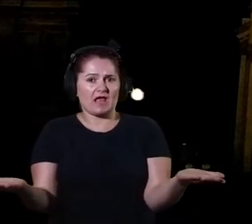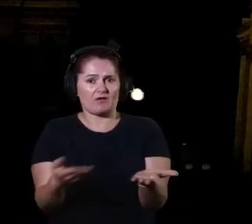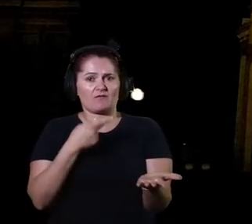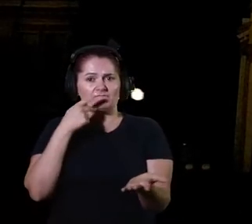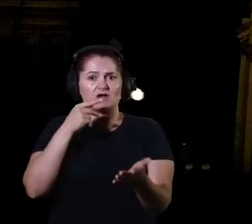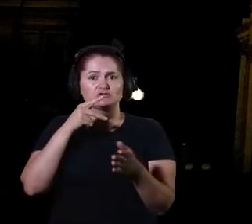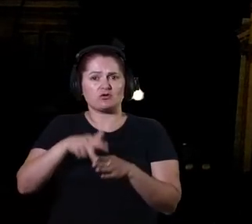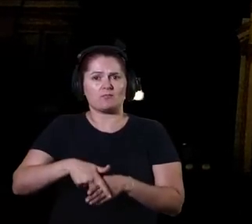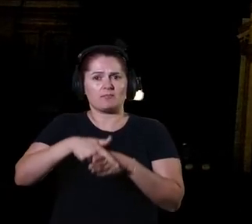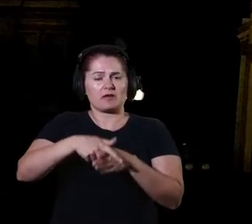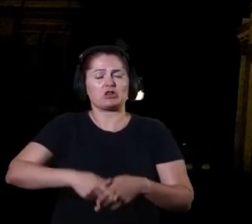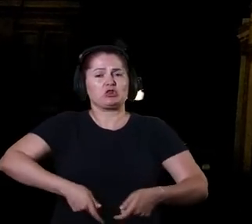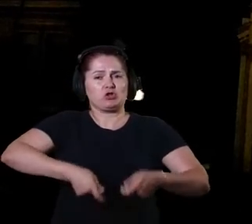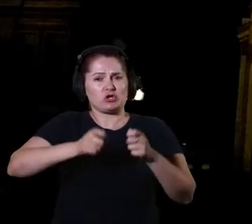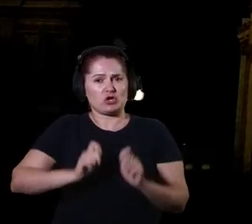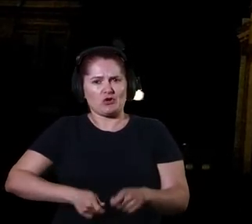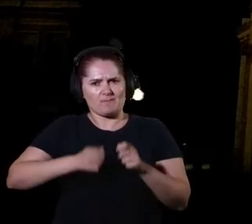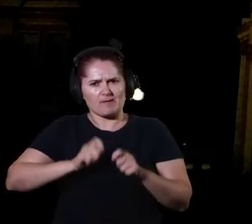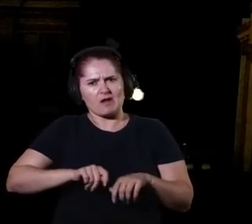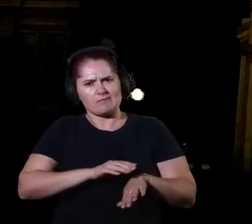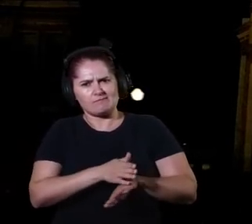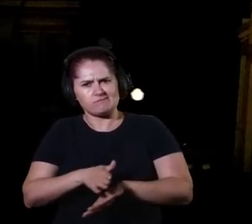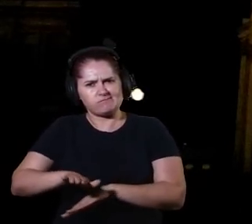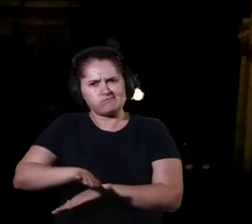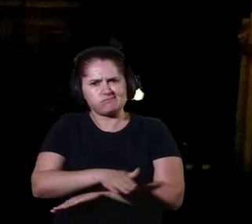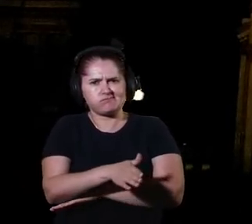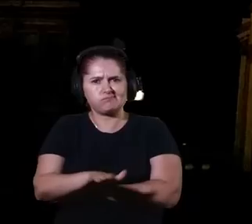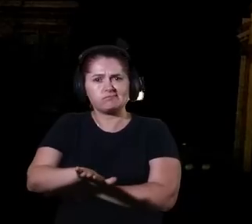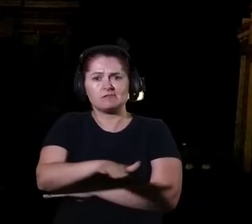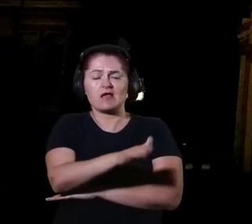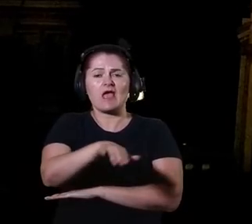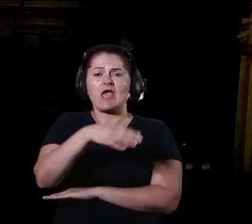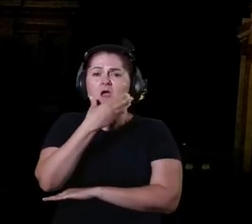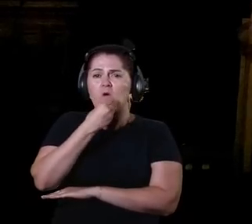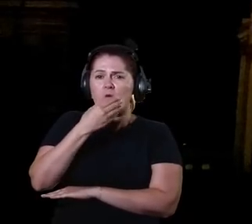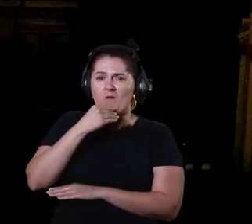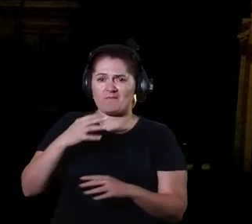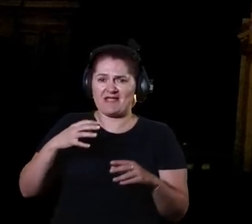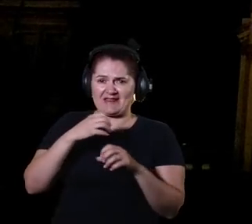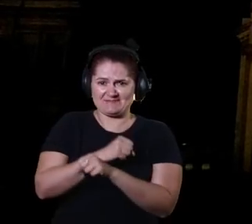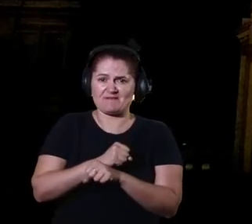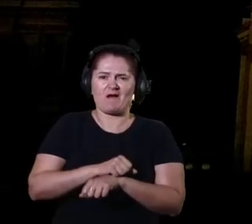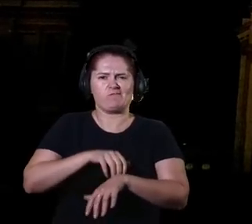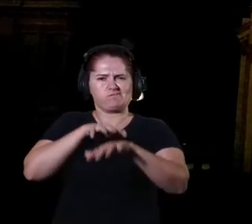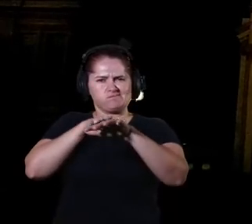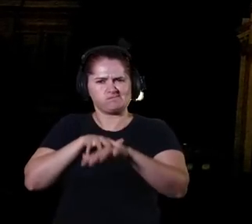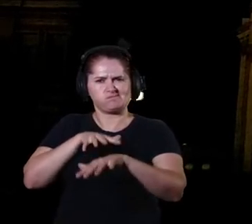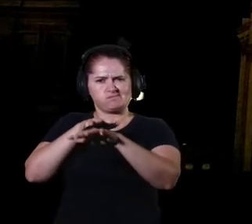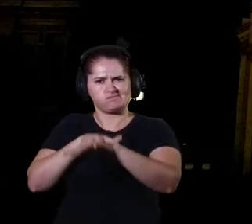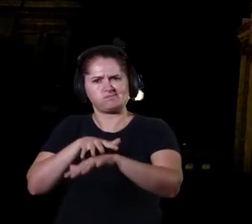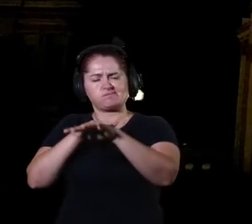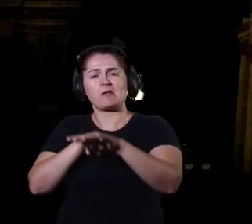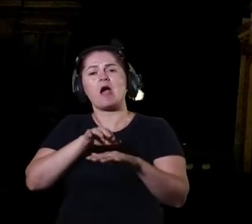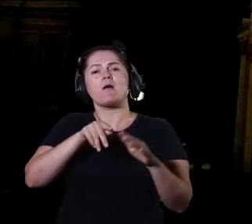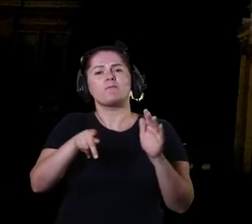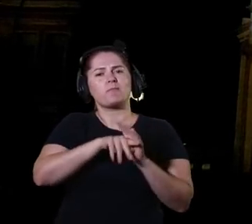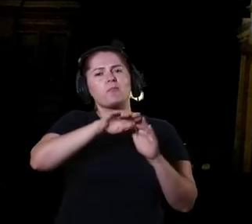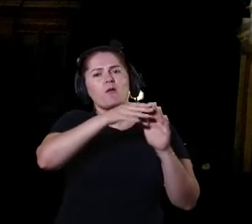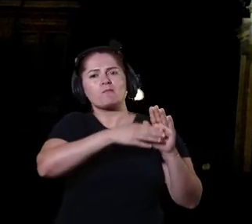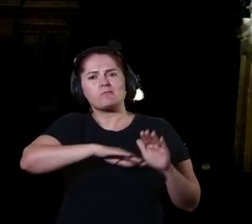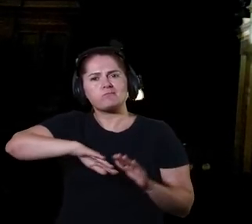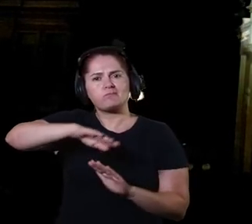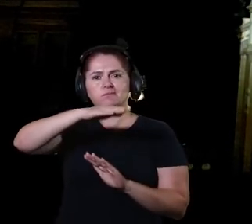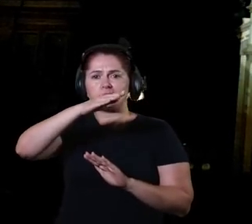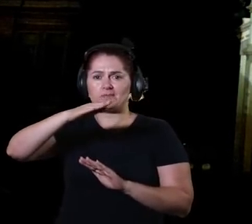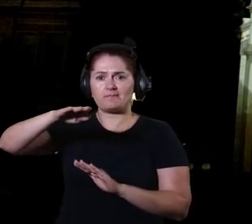falava sobre o início, né, de uma caminhada, literalmente, entre homens e animais, dos campos de cima da serra até